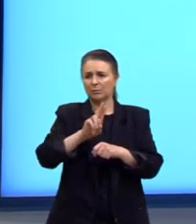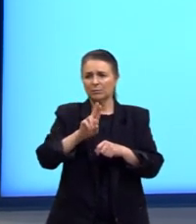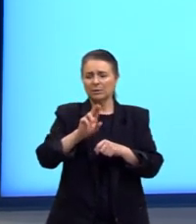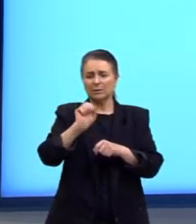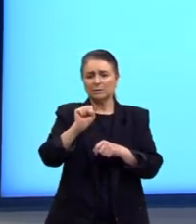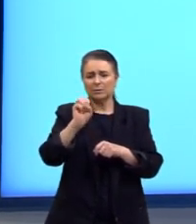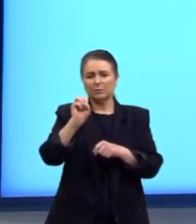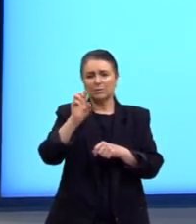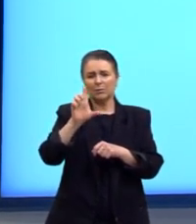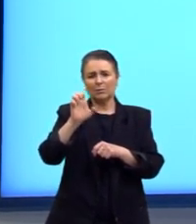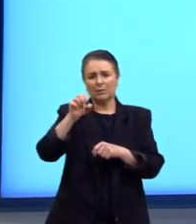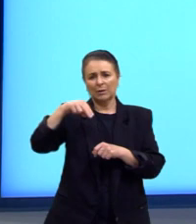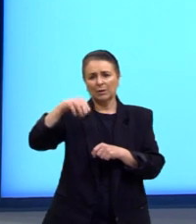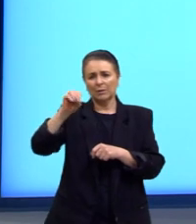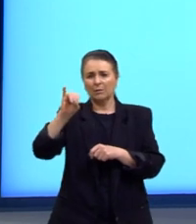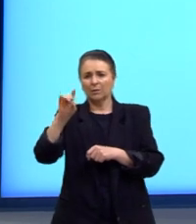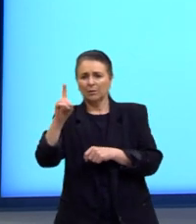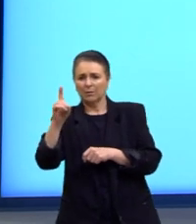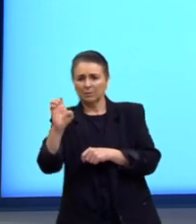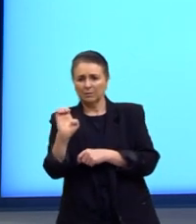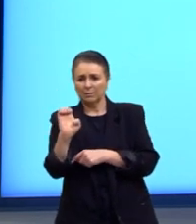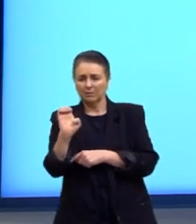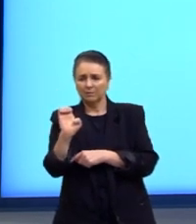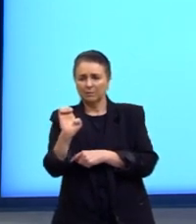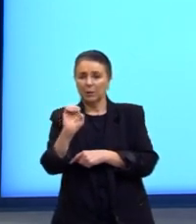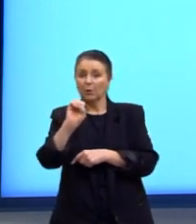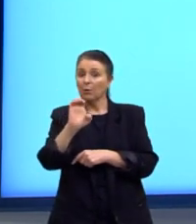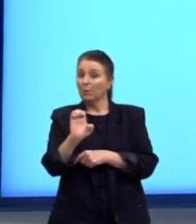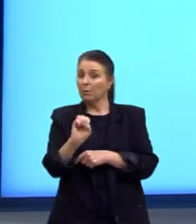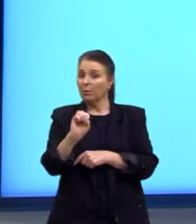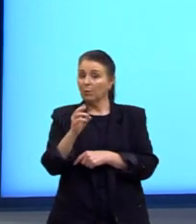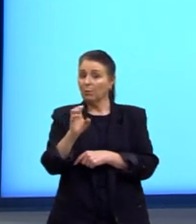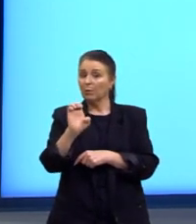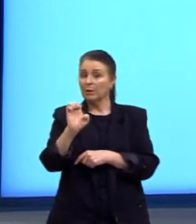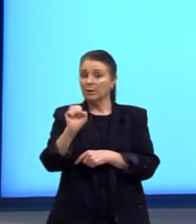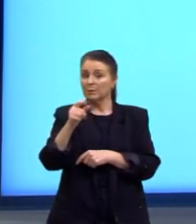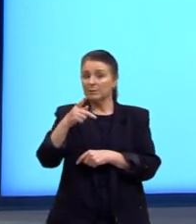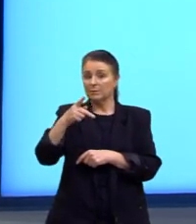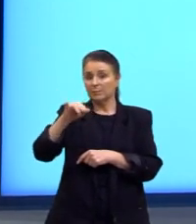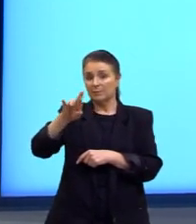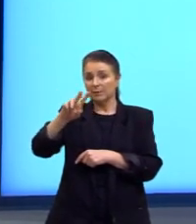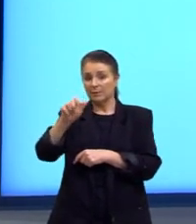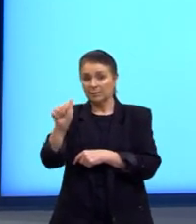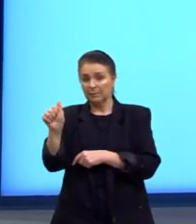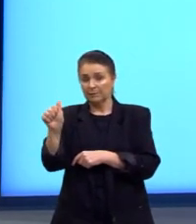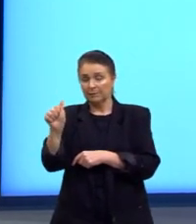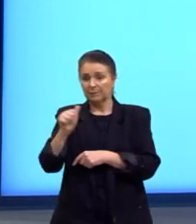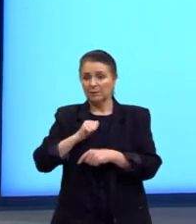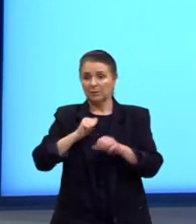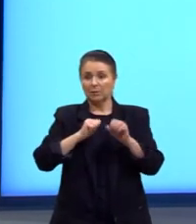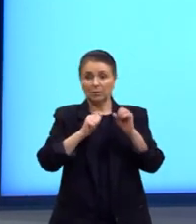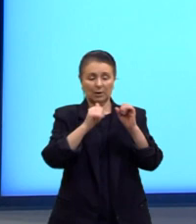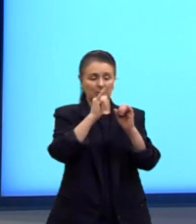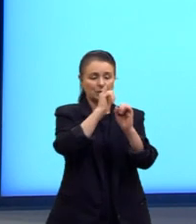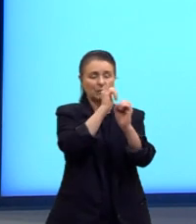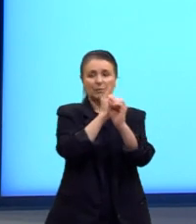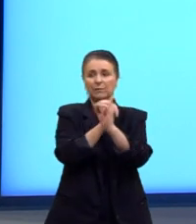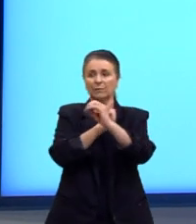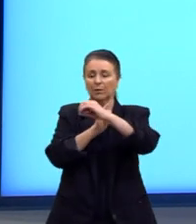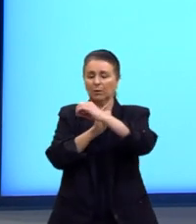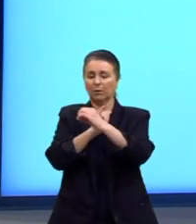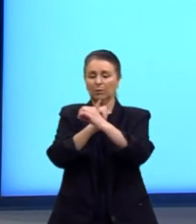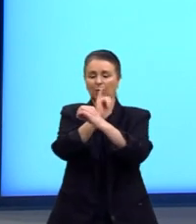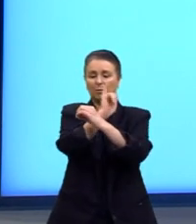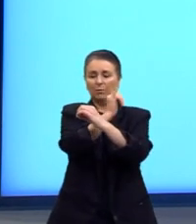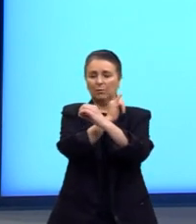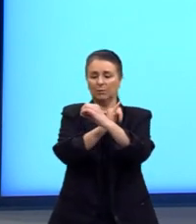nome e também o nome de espira, tá? Então, o que que aconteceu aqui, né? Ó, a gente tem a corrente, né, que ela vai passar, ela vai sair